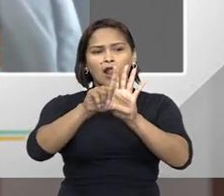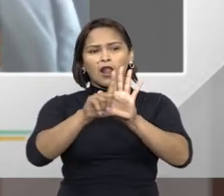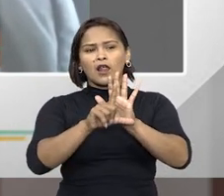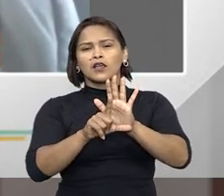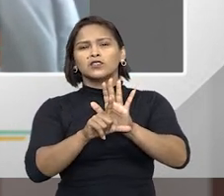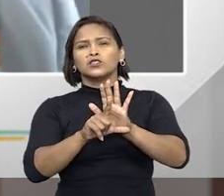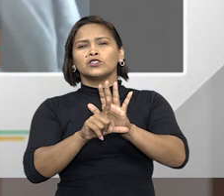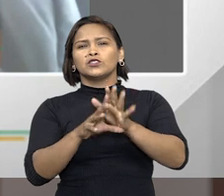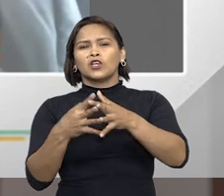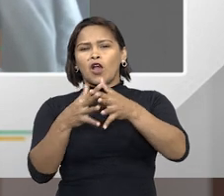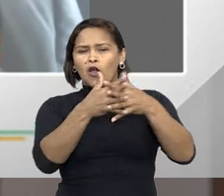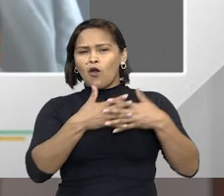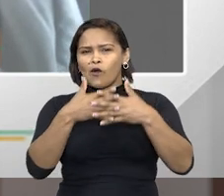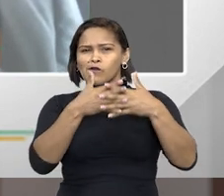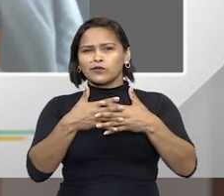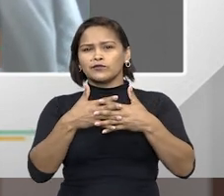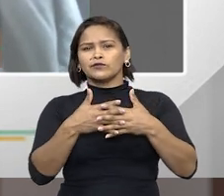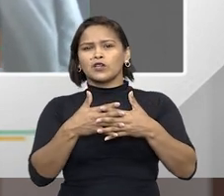referentes